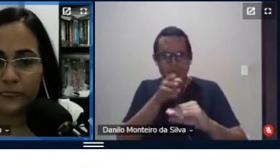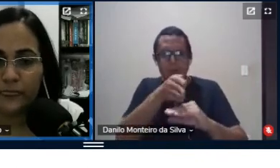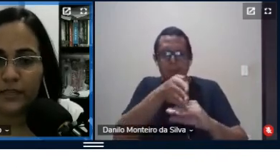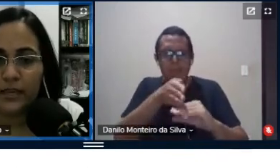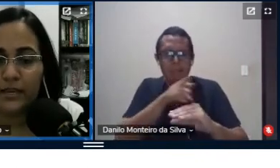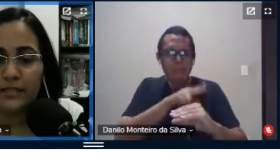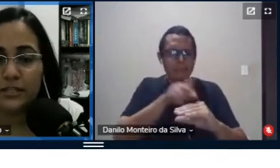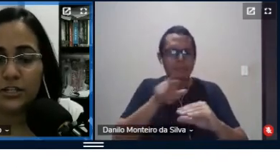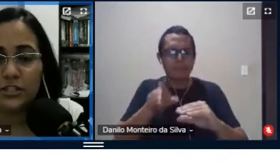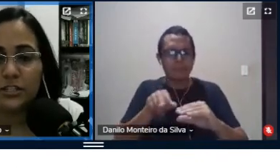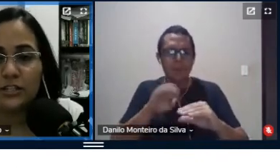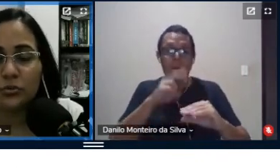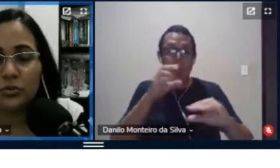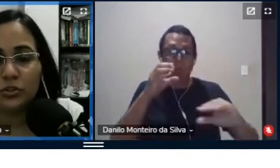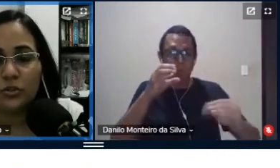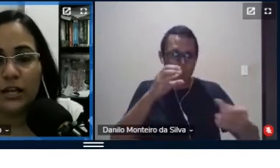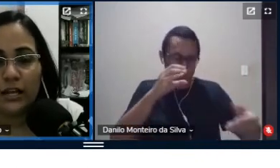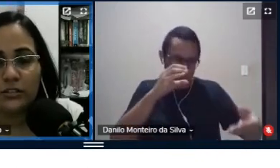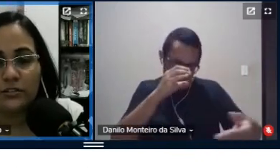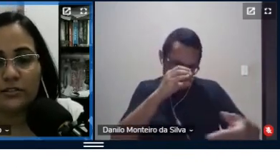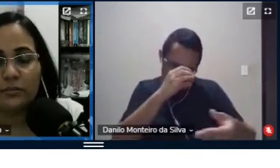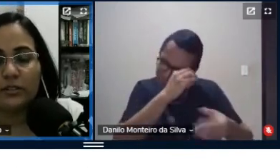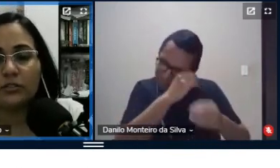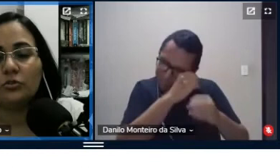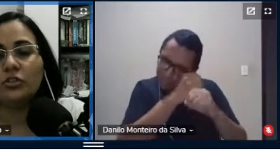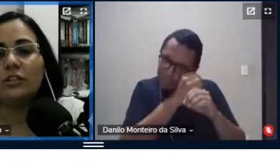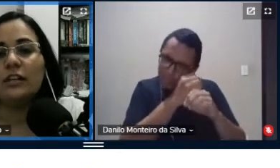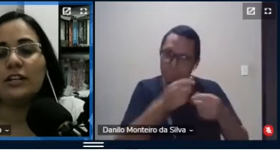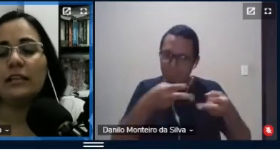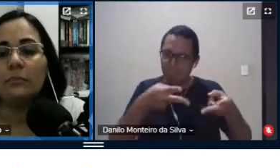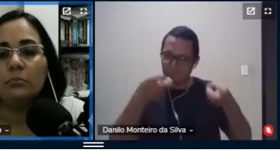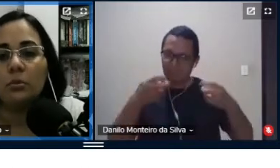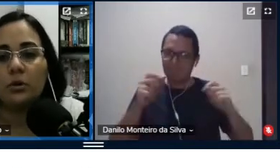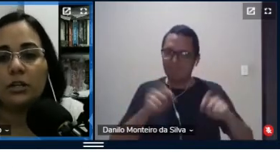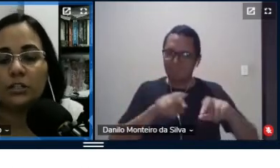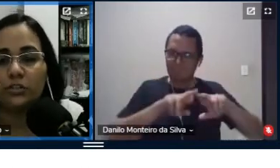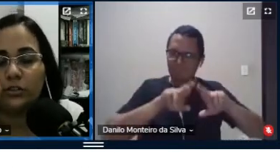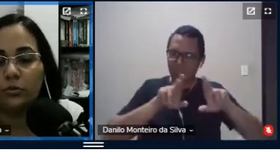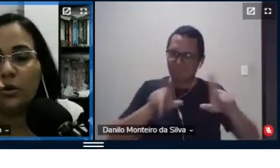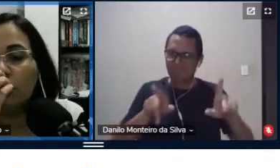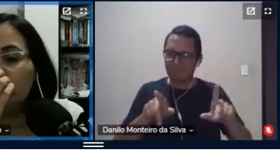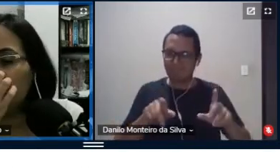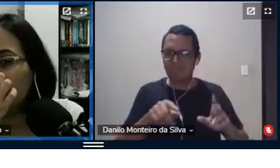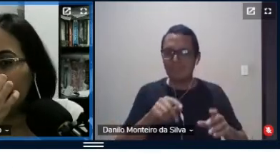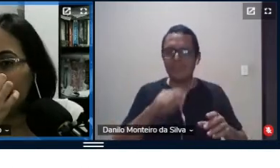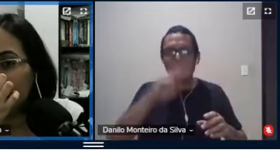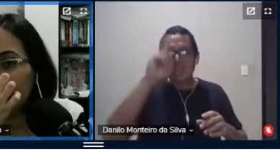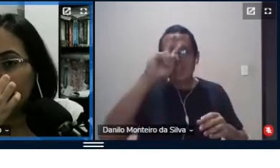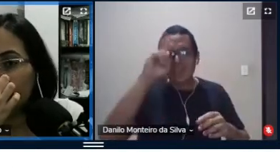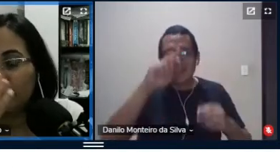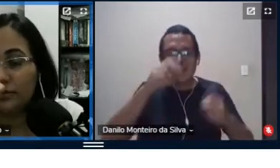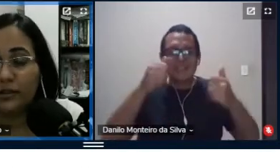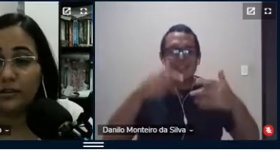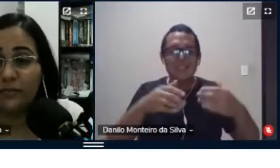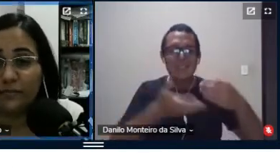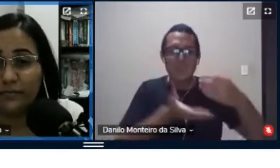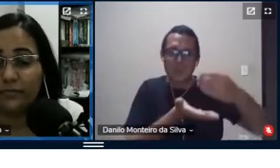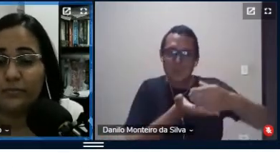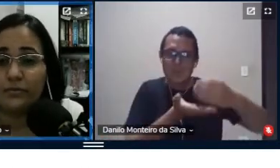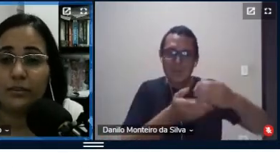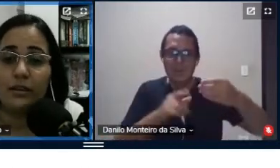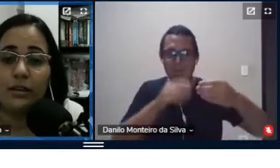ver. Se a gente tem continuidades, lembrando, essa continuidade é aquela bolha que a gente tem no copo.